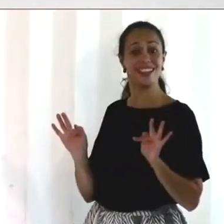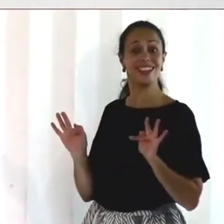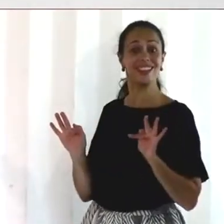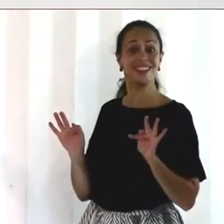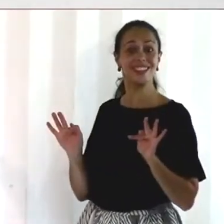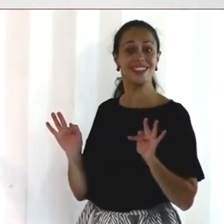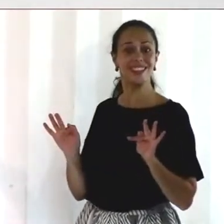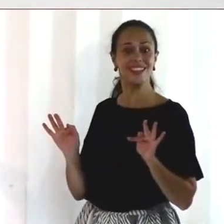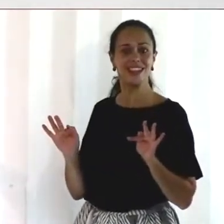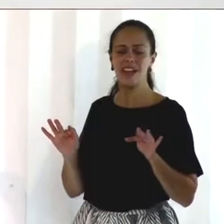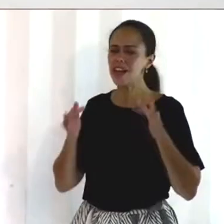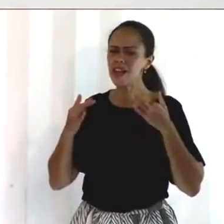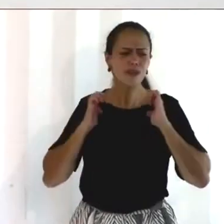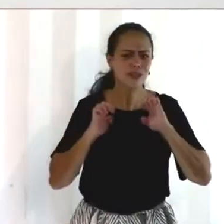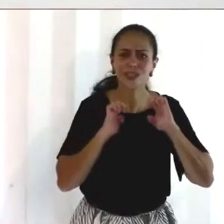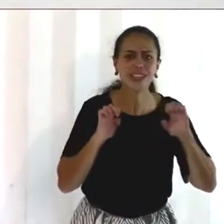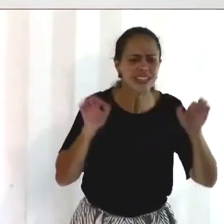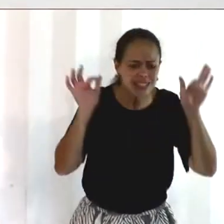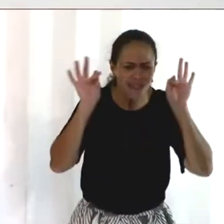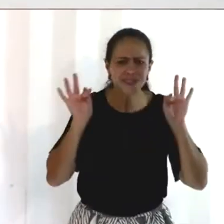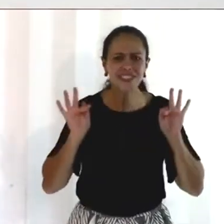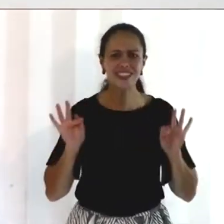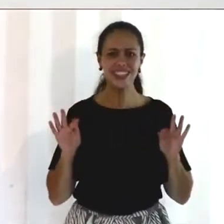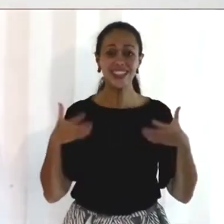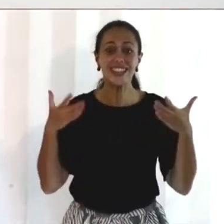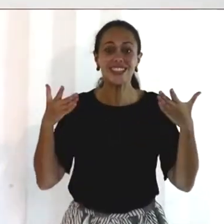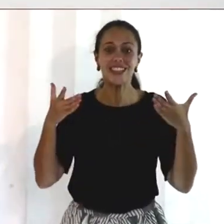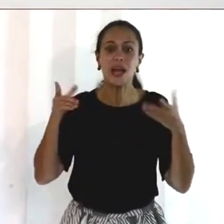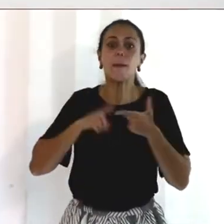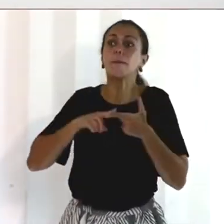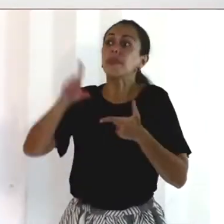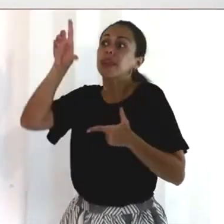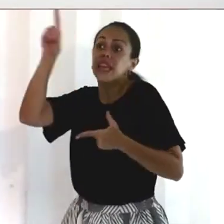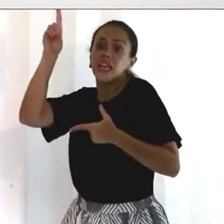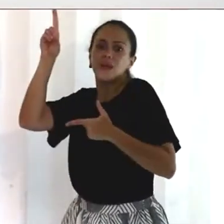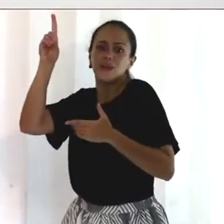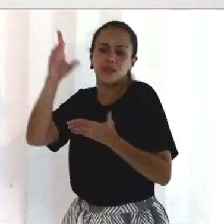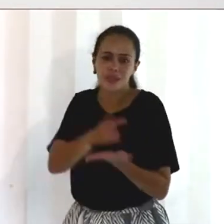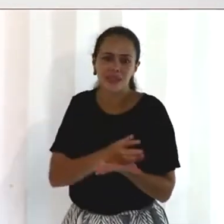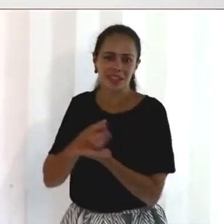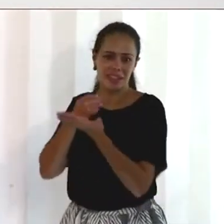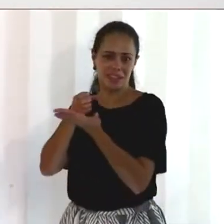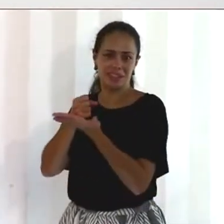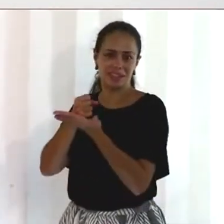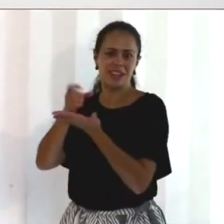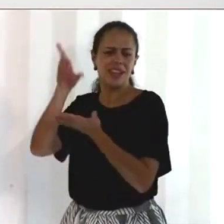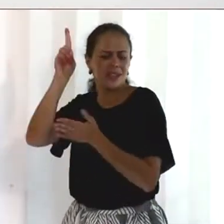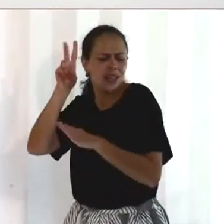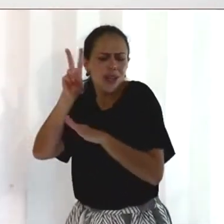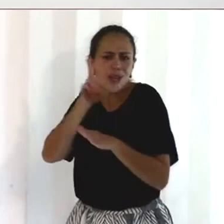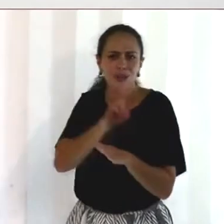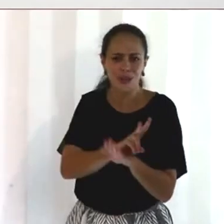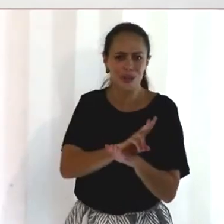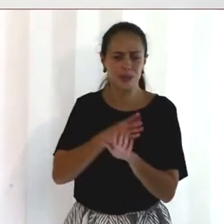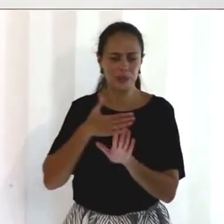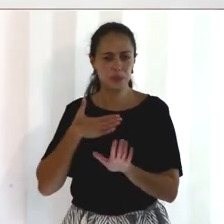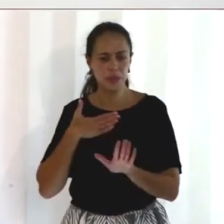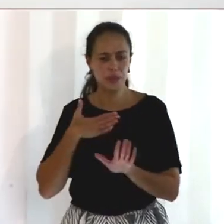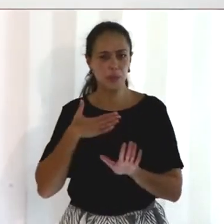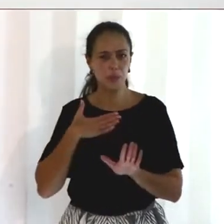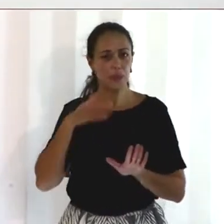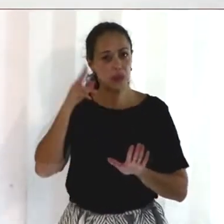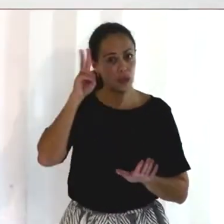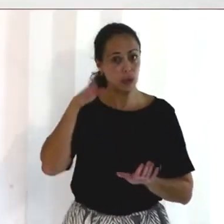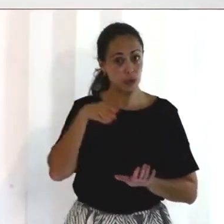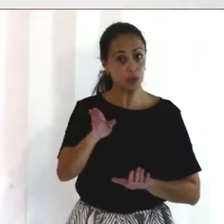o evangelho, eu e um seminarista, projeto Despertando Vocações, nós subimos um morro chamado Morro da Polícia, um lugar difícil